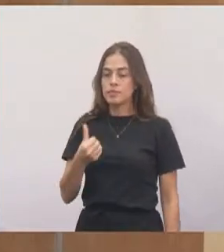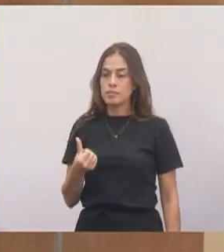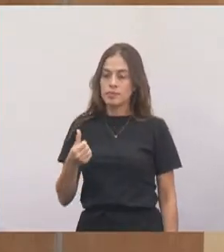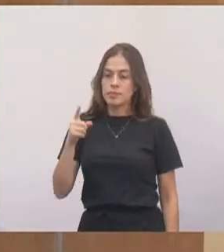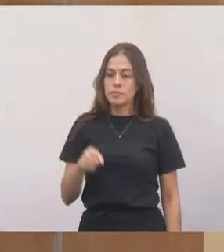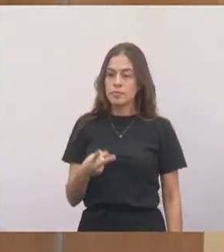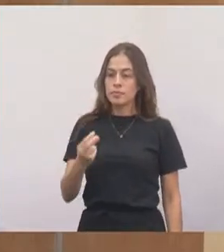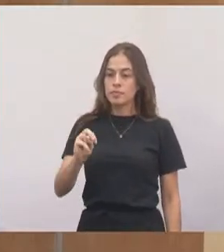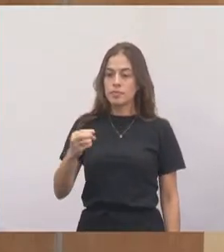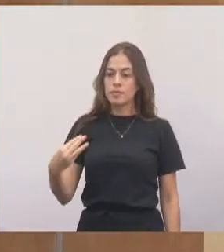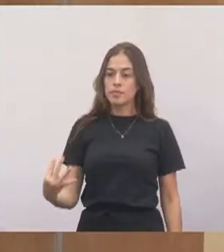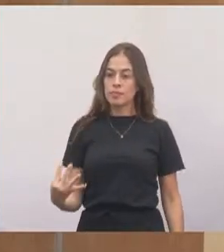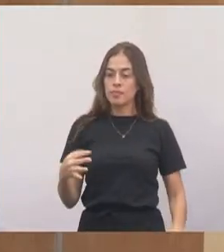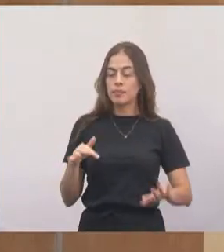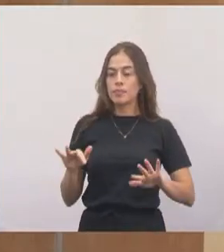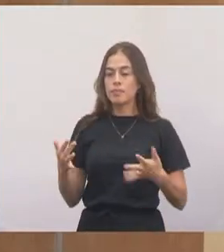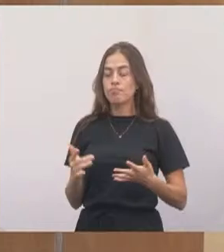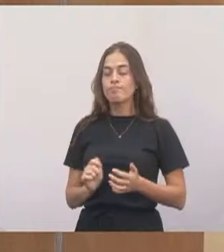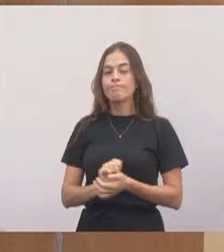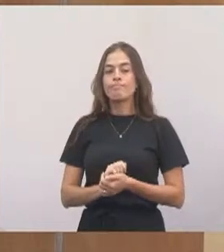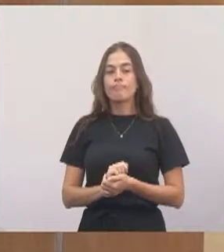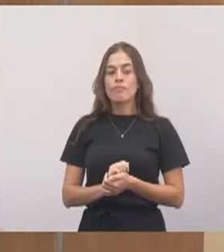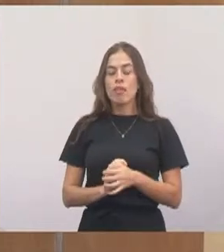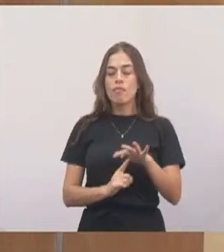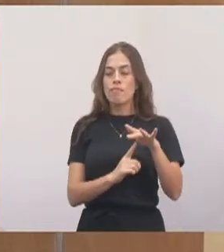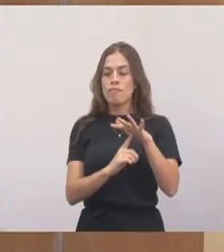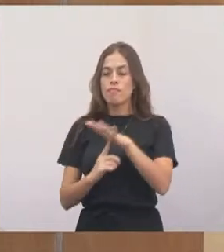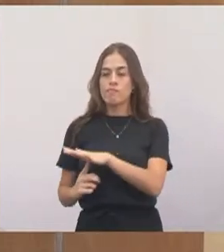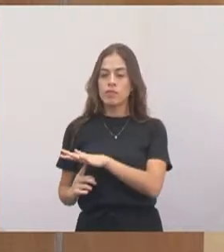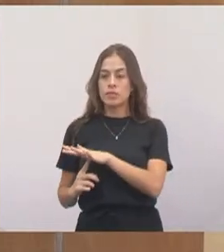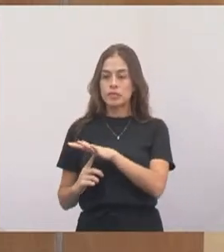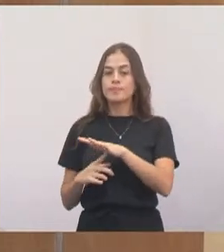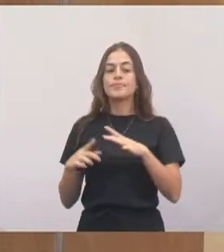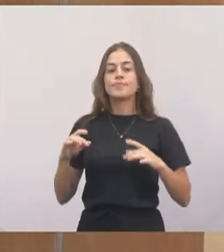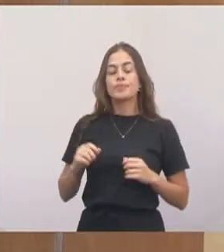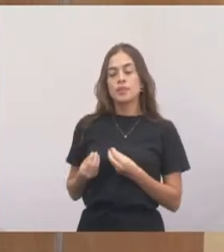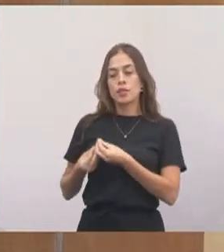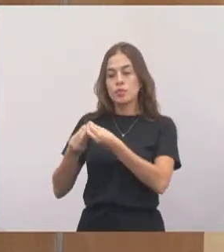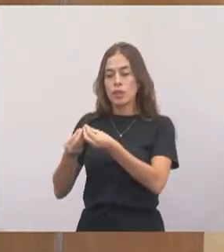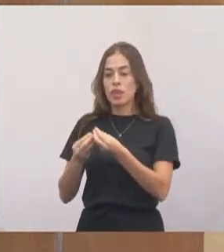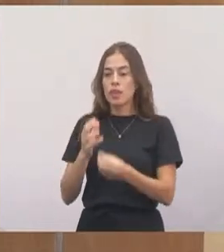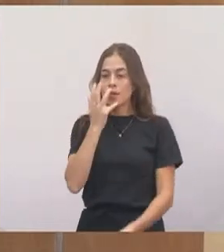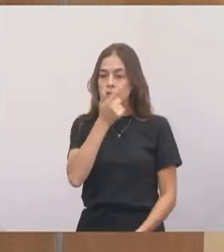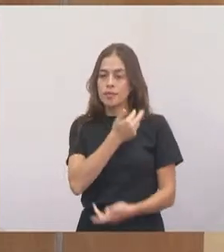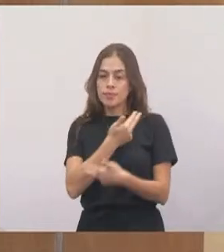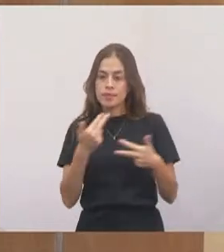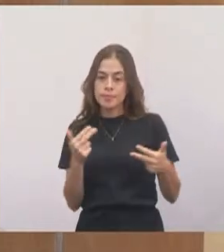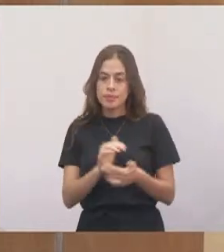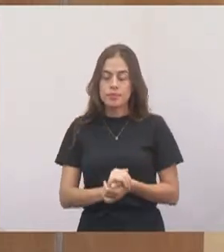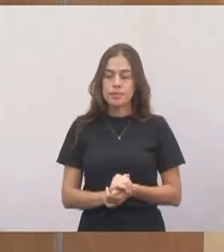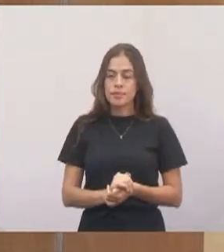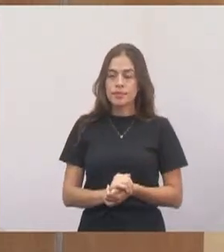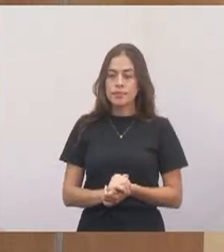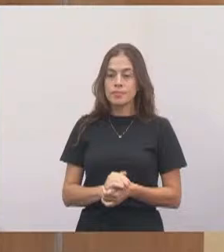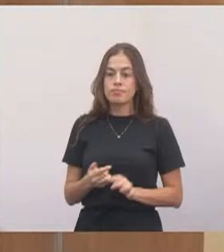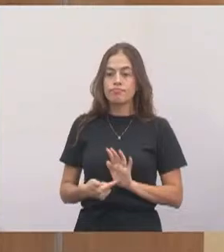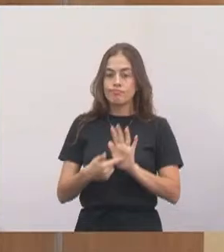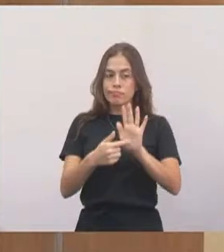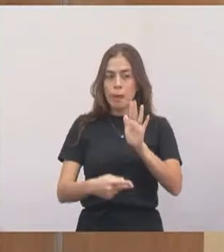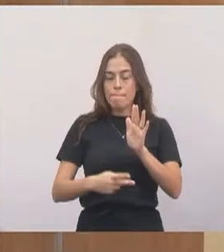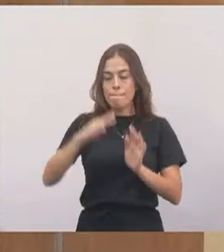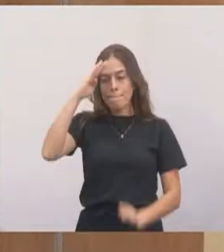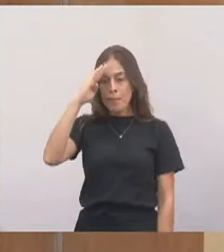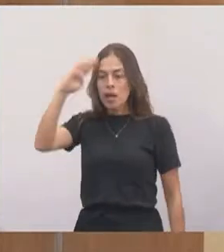606/2024, que dispõe sobre as feiras e adoções de animais, estabelecendo prioridade às